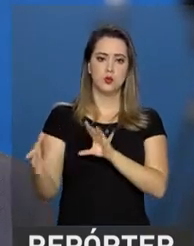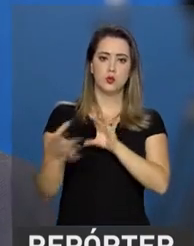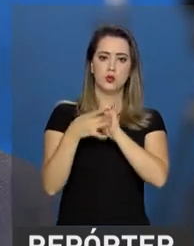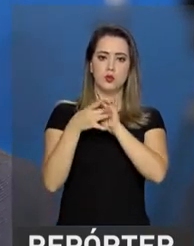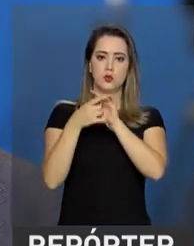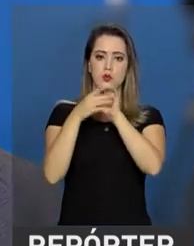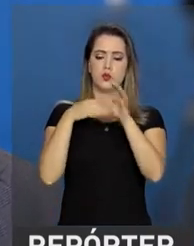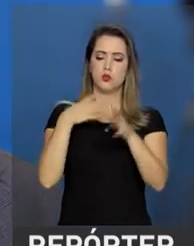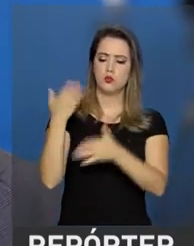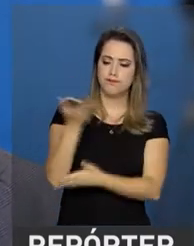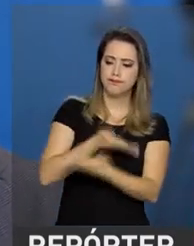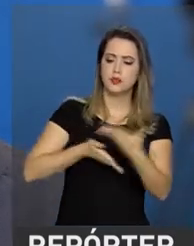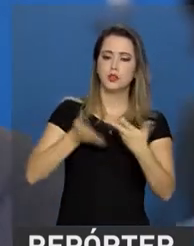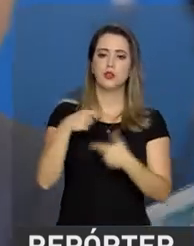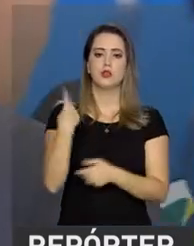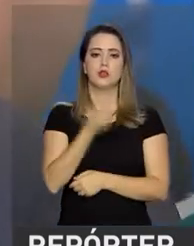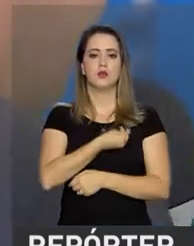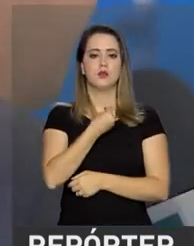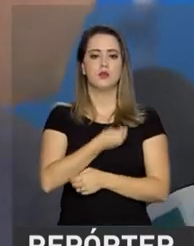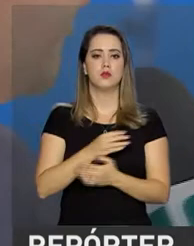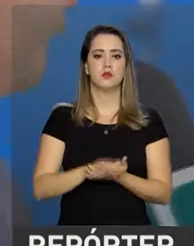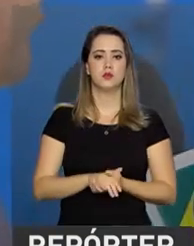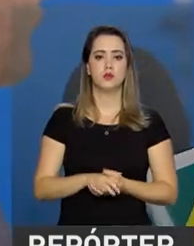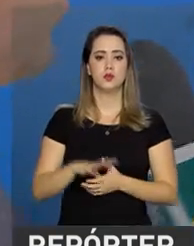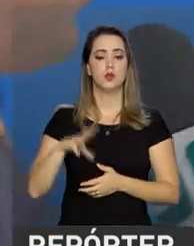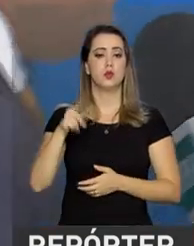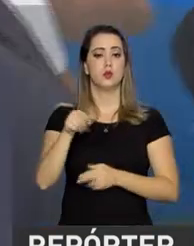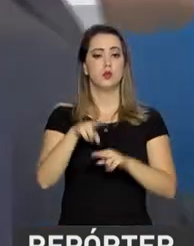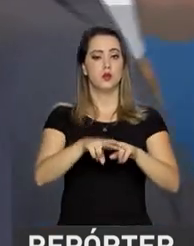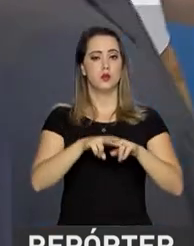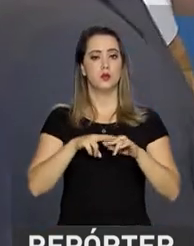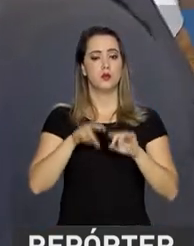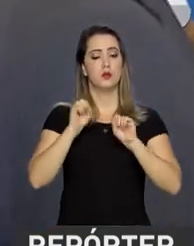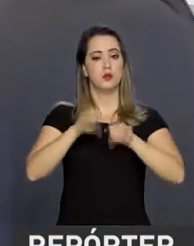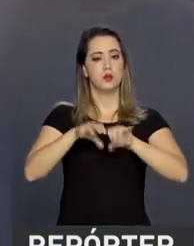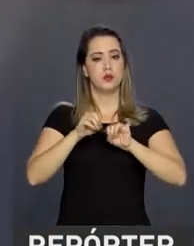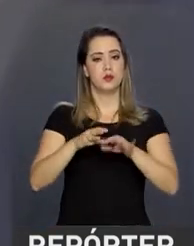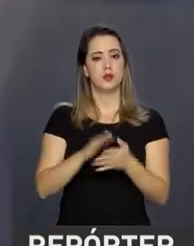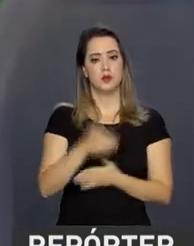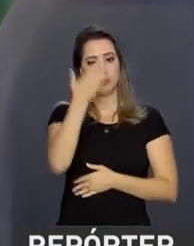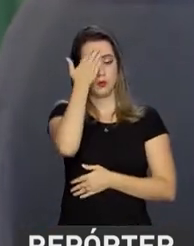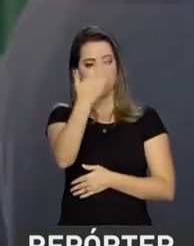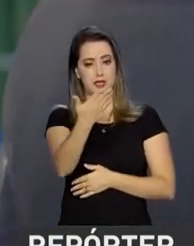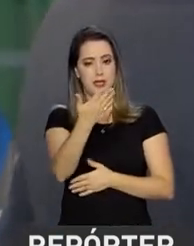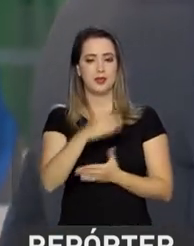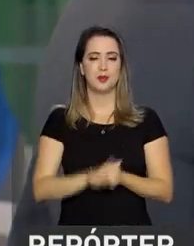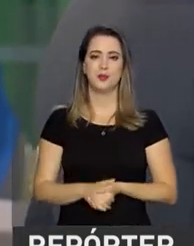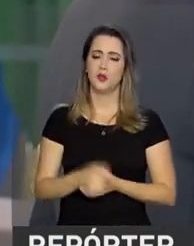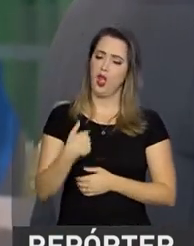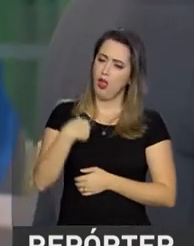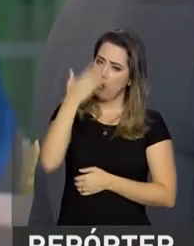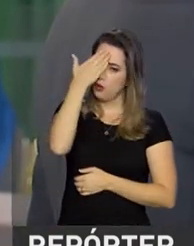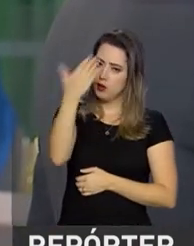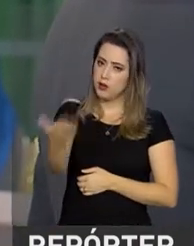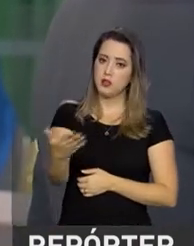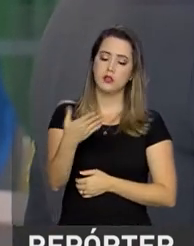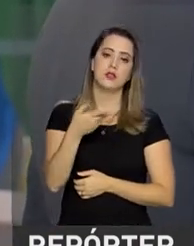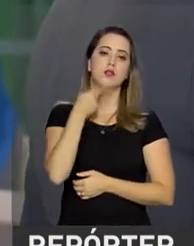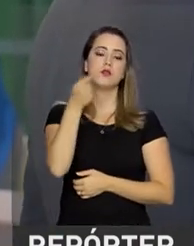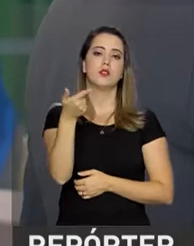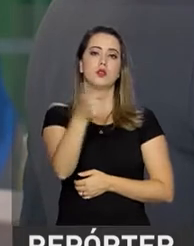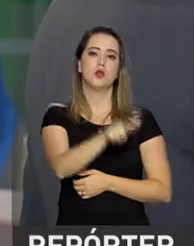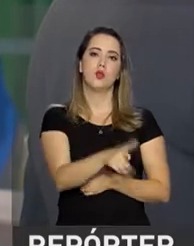conectado, integrado que nós estamos vivendo. Todos em prol pela educação, né, governador? Muito obrigado pela entrevista. Eu é que agradeço e volto a dizer,